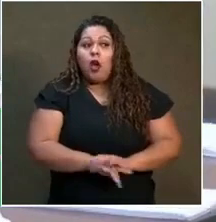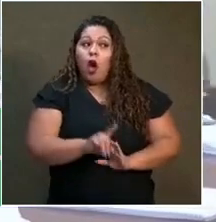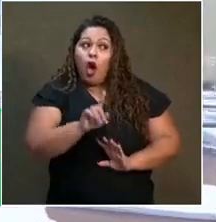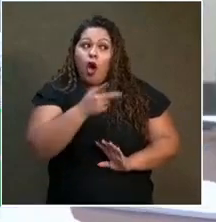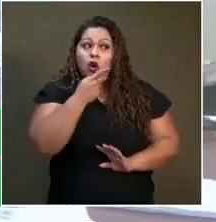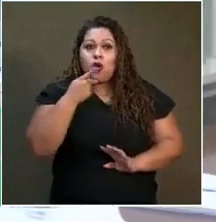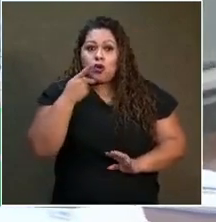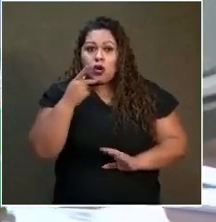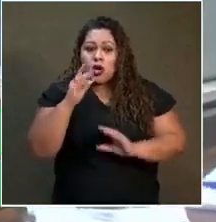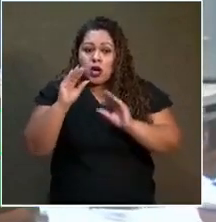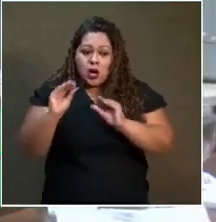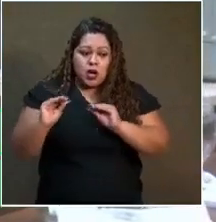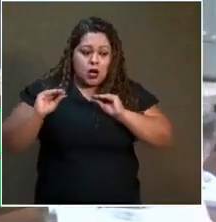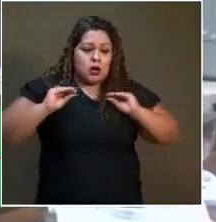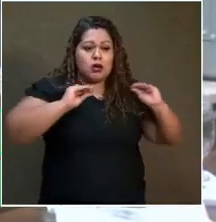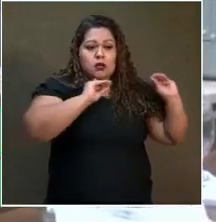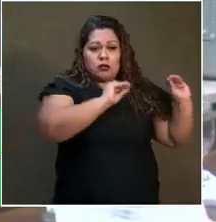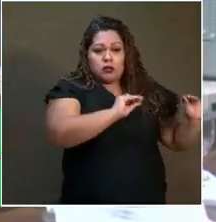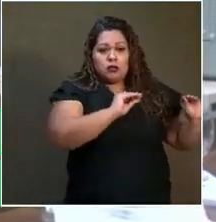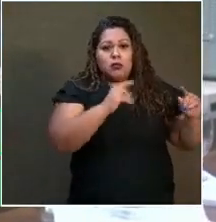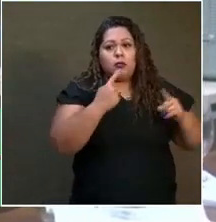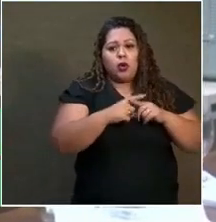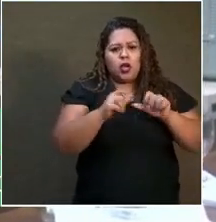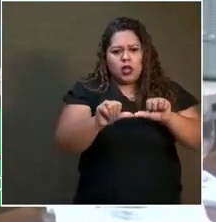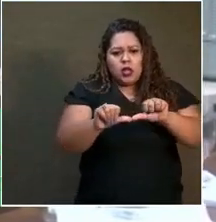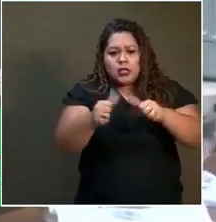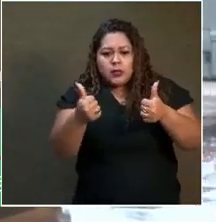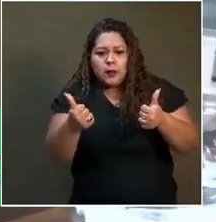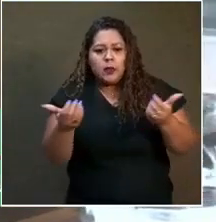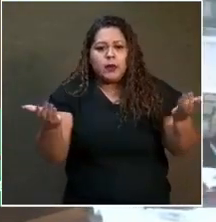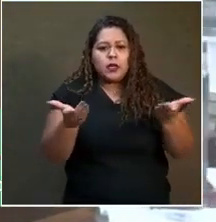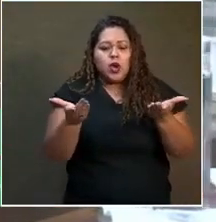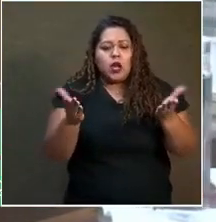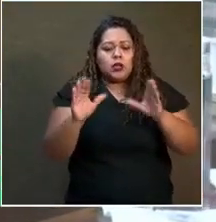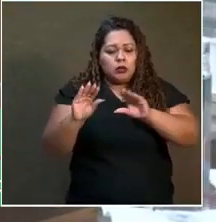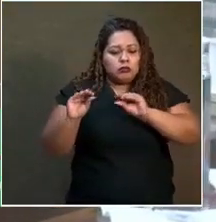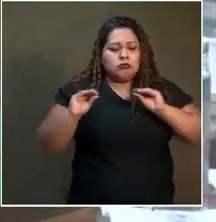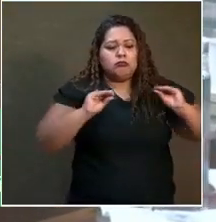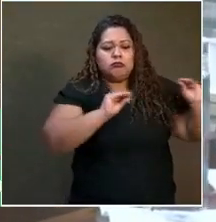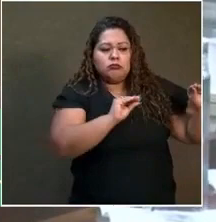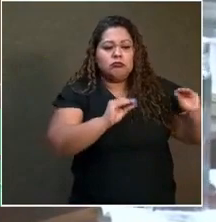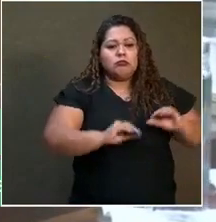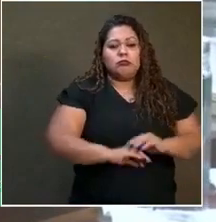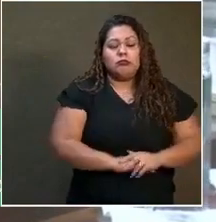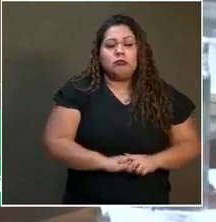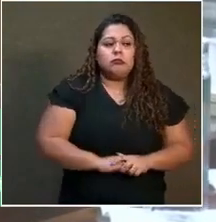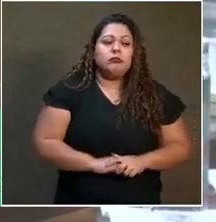mudando. Primeira vez que o Cássio entrou, ele disse que estava separando. Agora ele está se mudando.